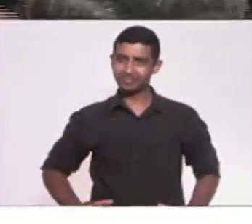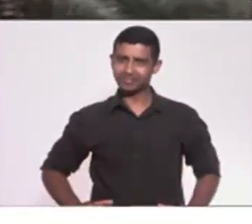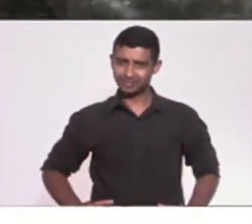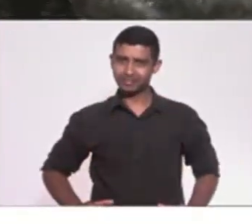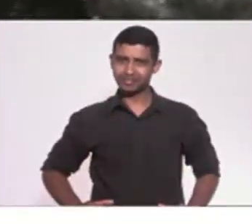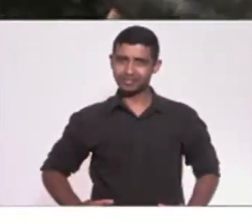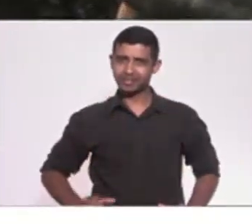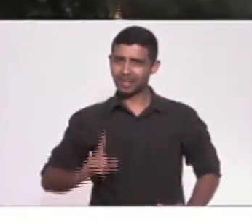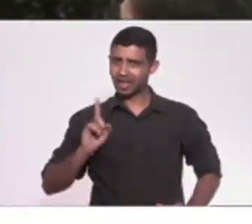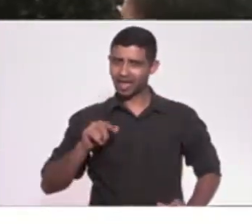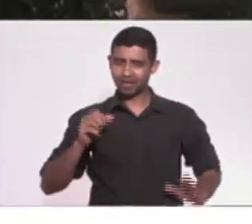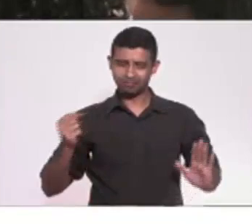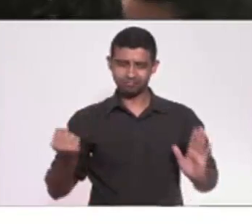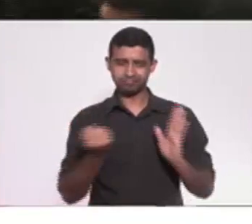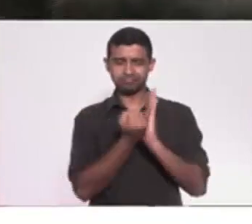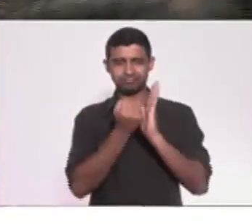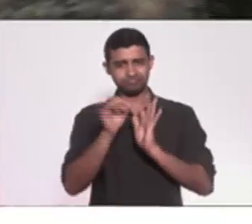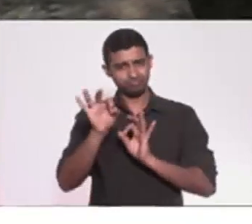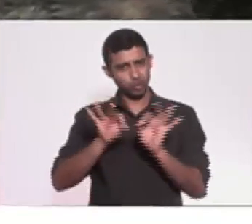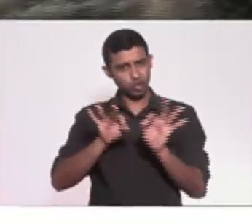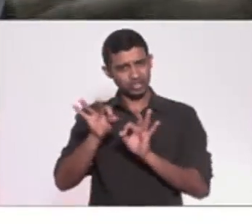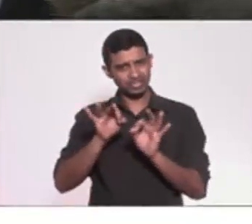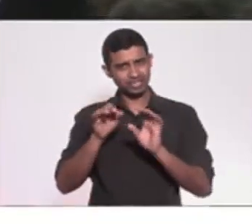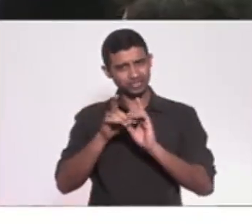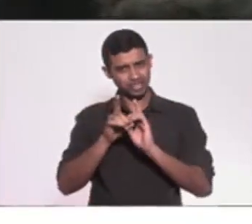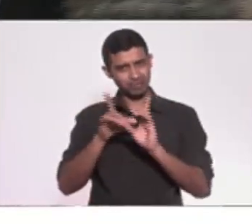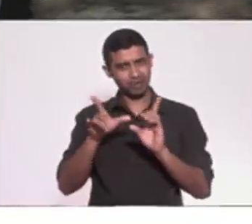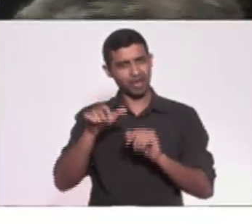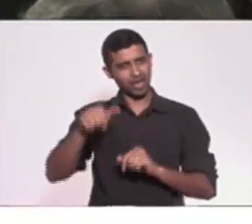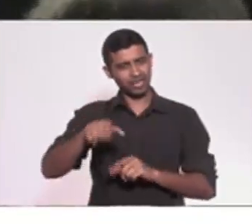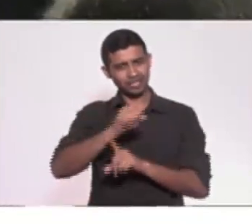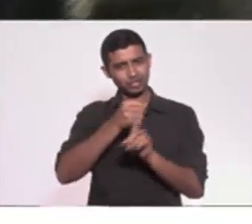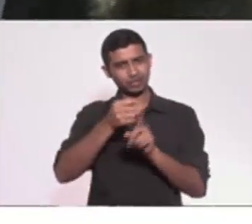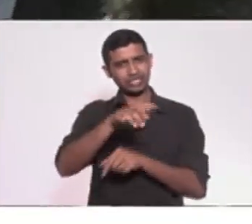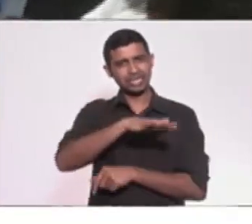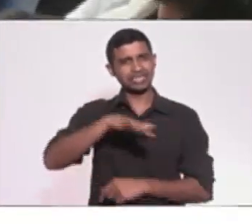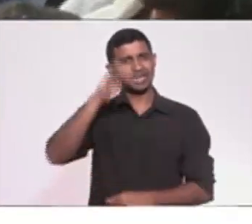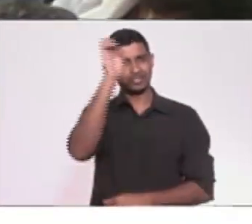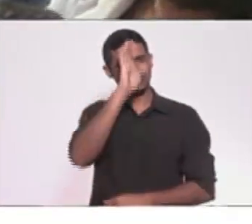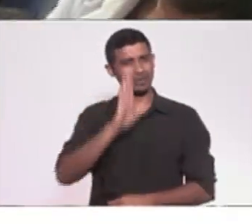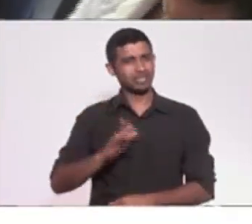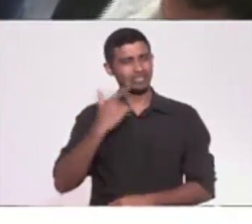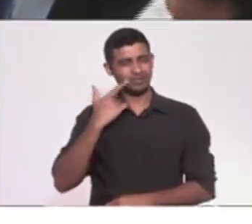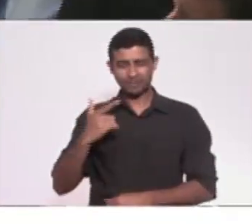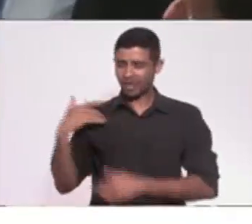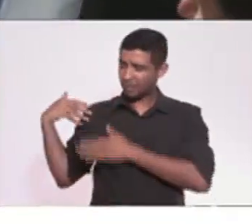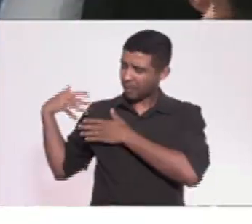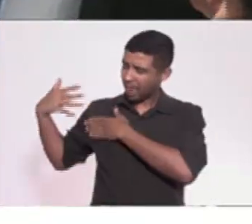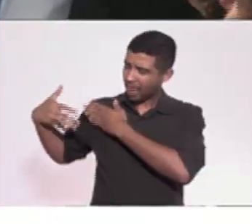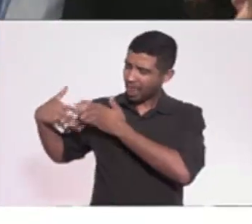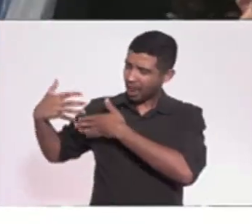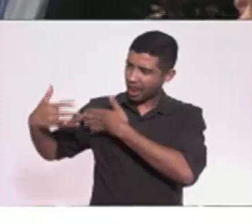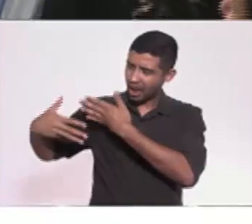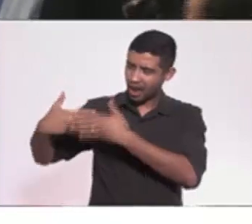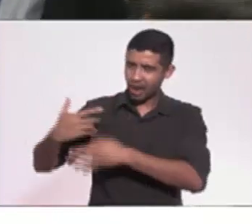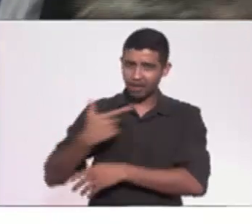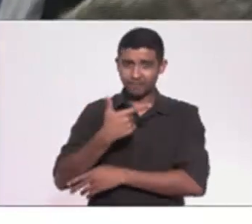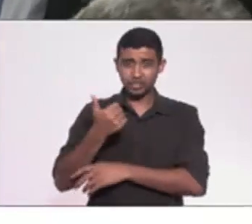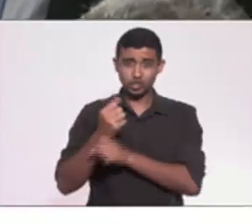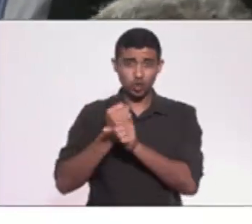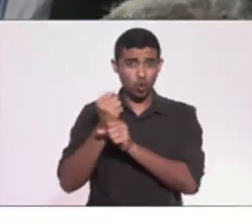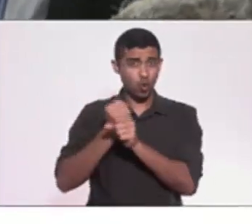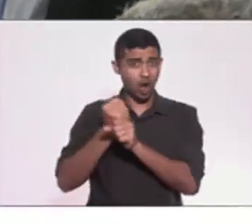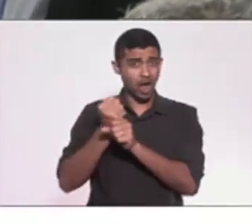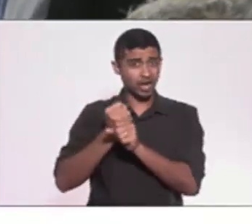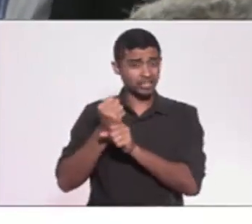do processo de redemocratização da sociedade brasileira após 21 anos de arbítrio do golpe